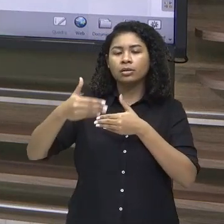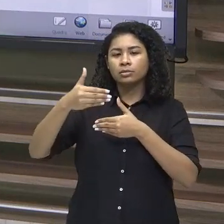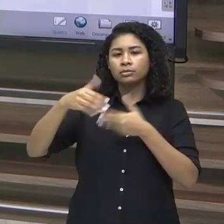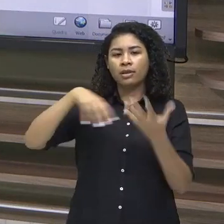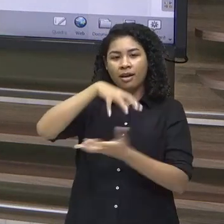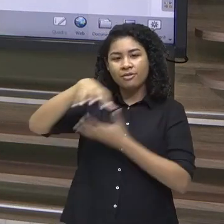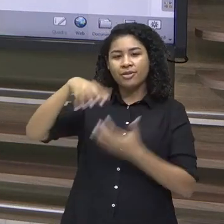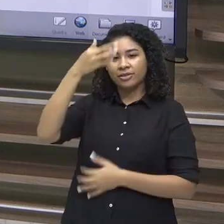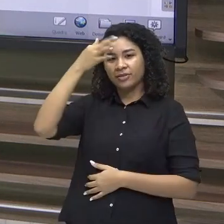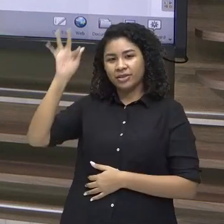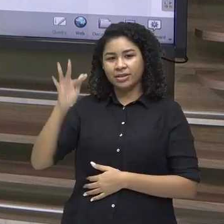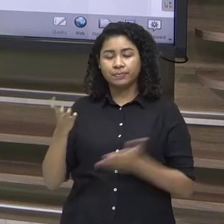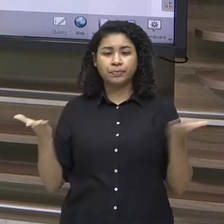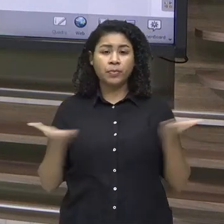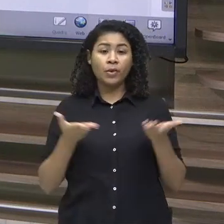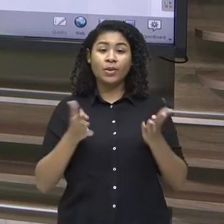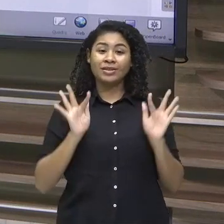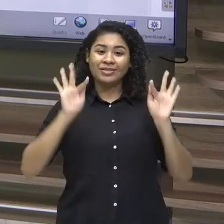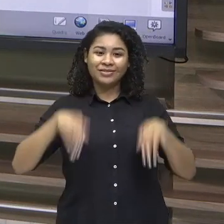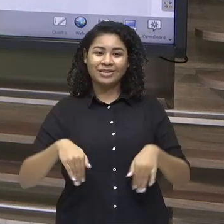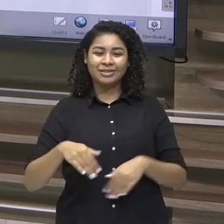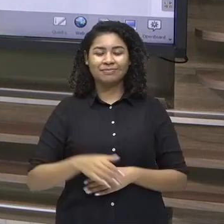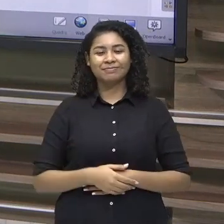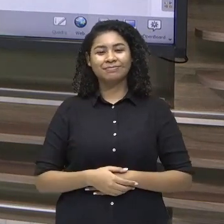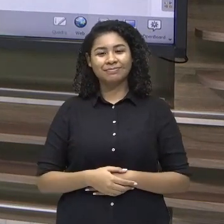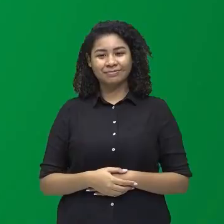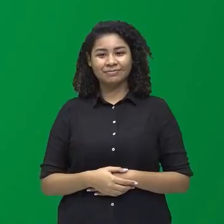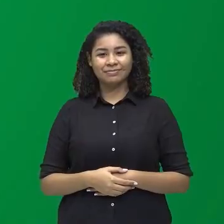francês. Por hoje é só, galera. Até a próxima.